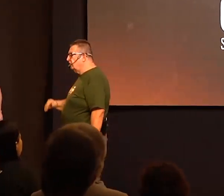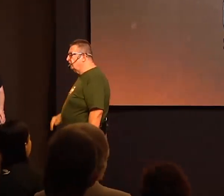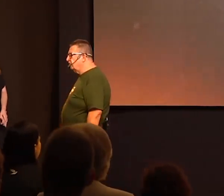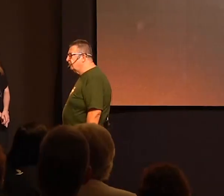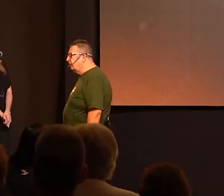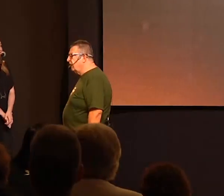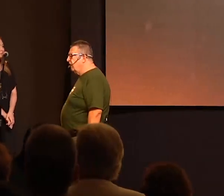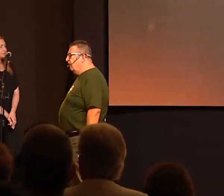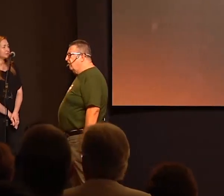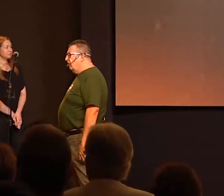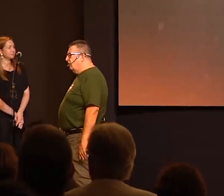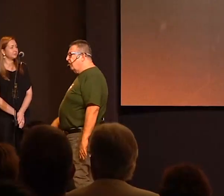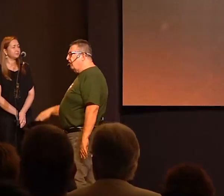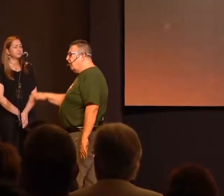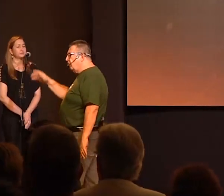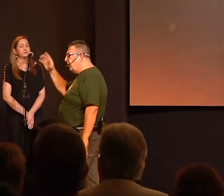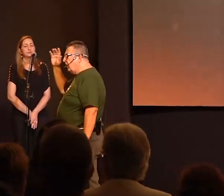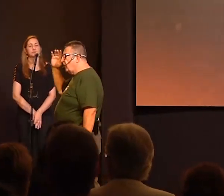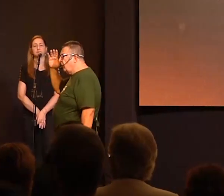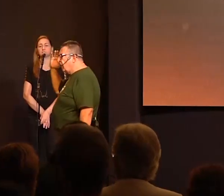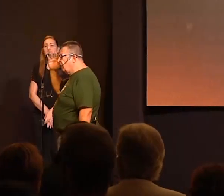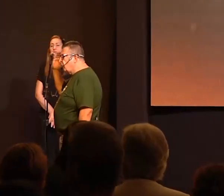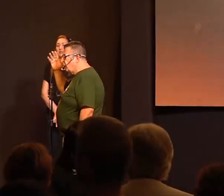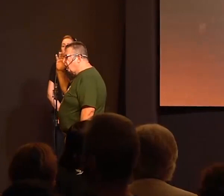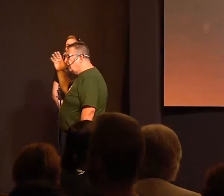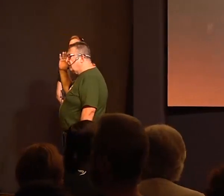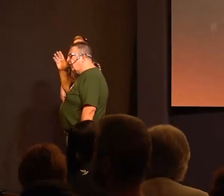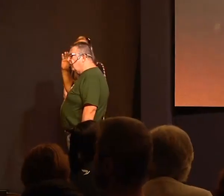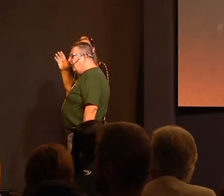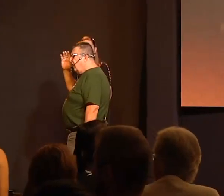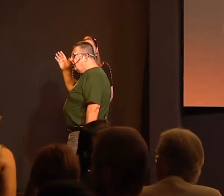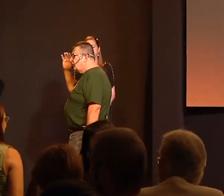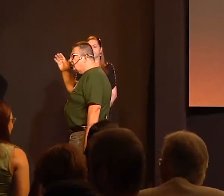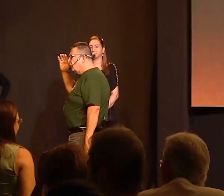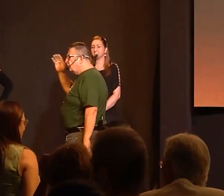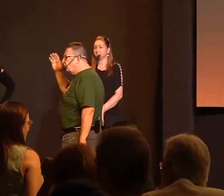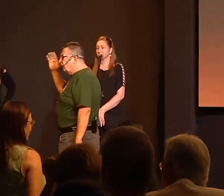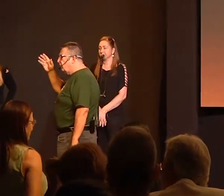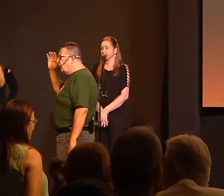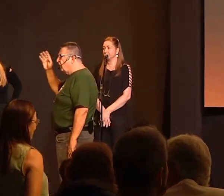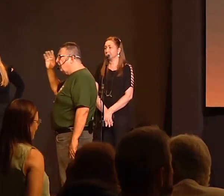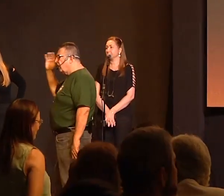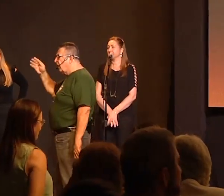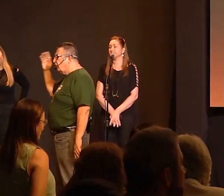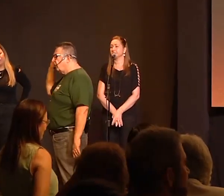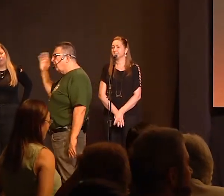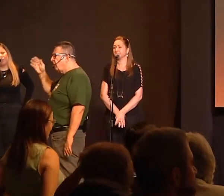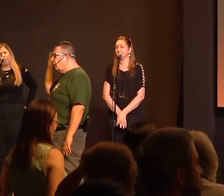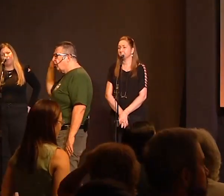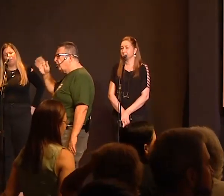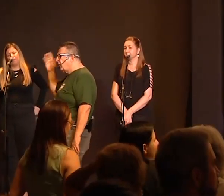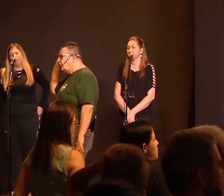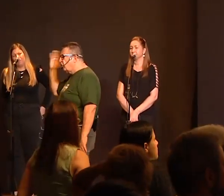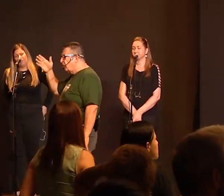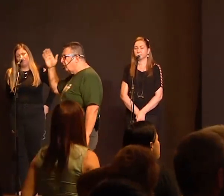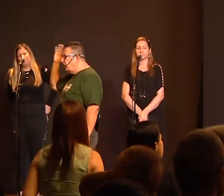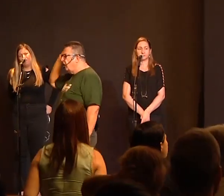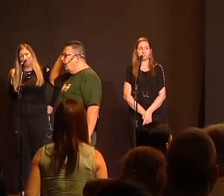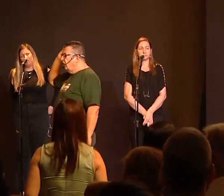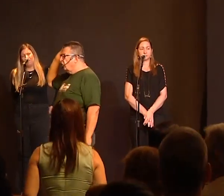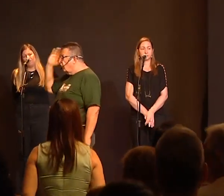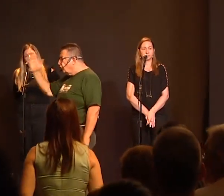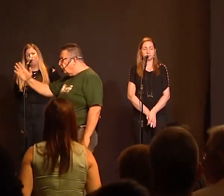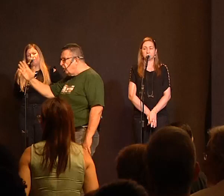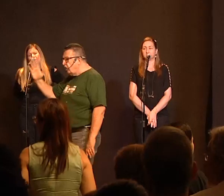trajetória. Vai valer a pena cada palavra profética. Esses dias o Senhor liberou nessa casa uma palavra profética sobre a